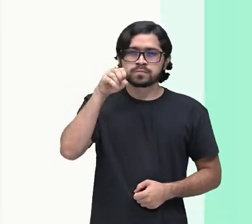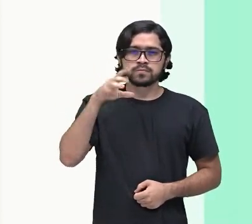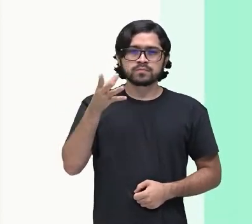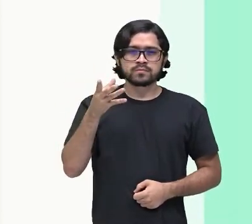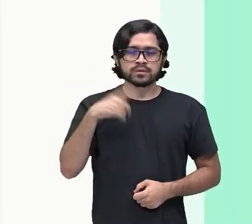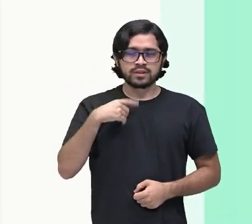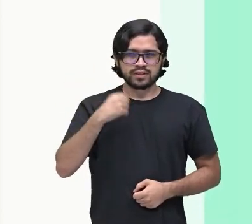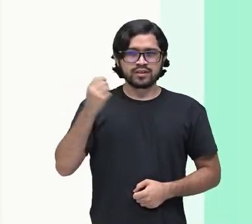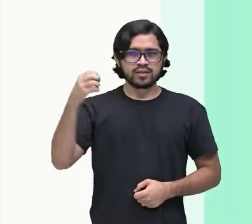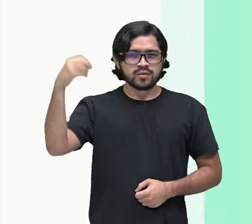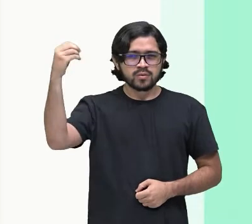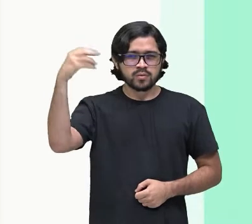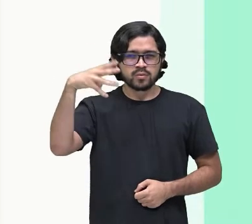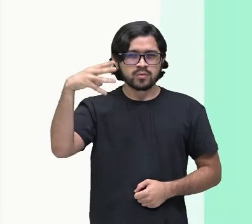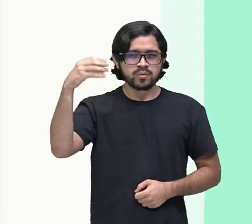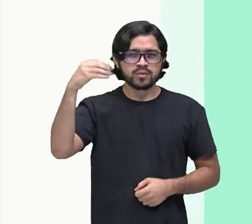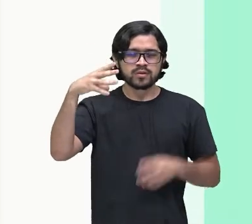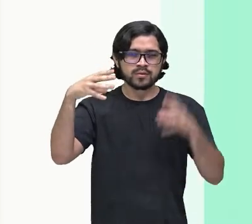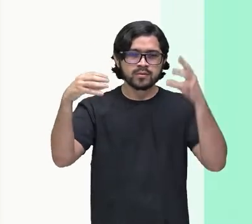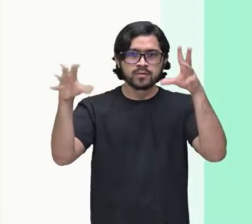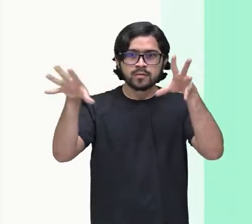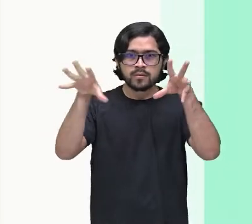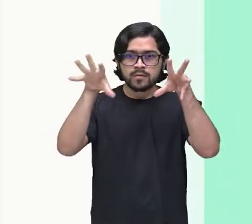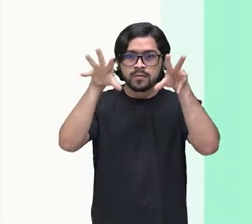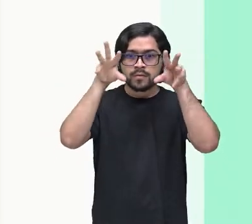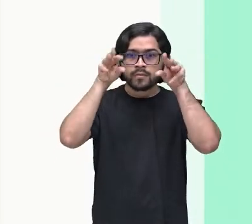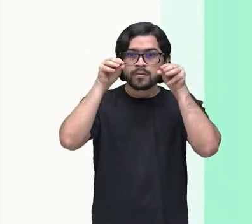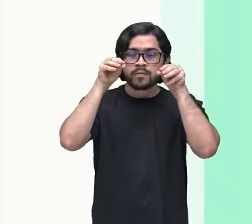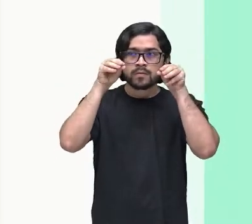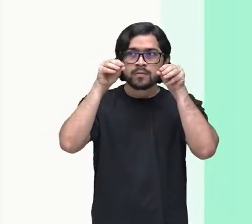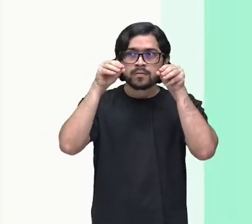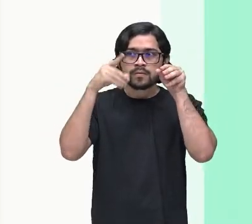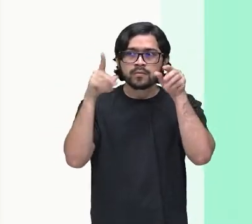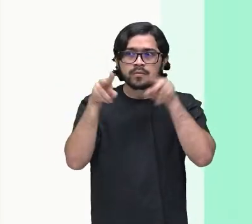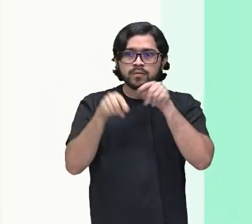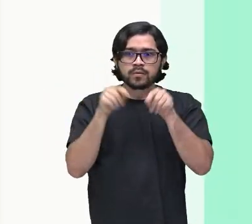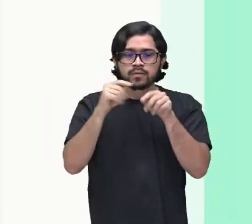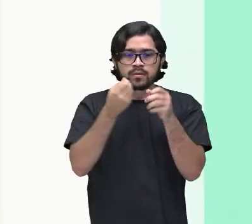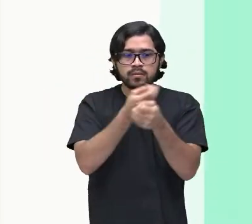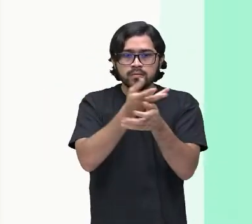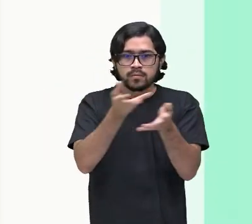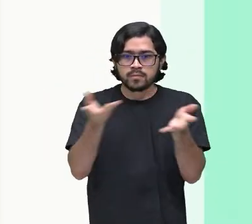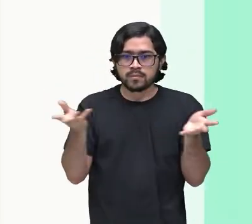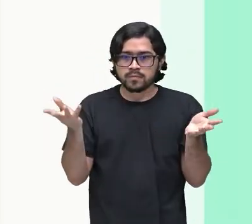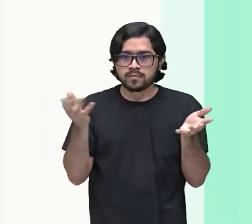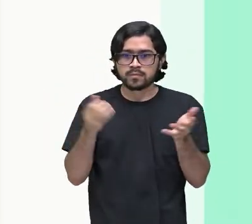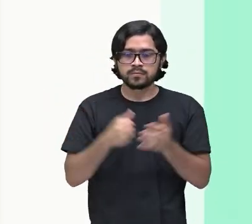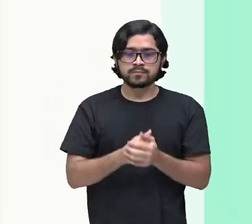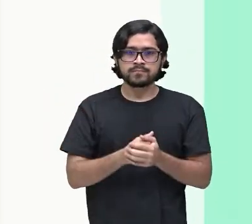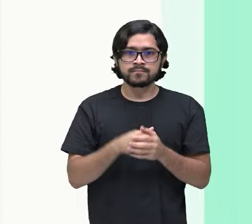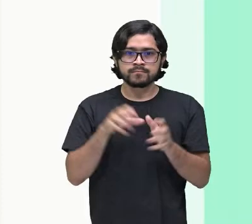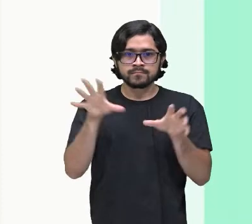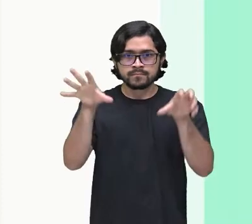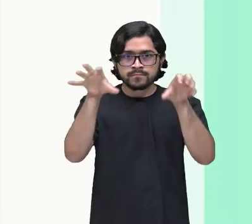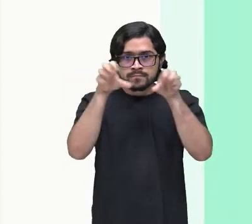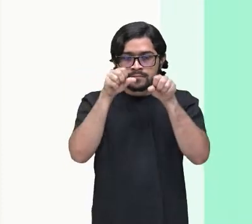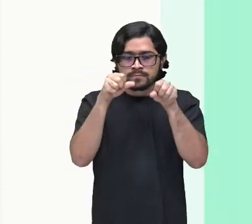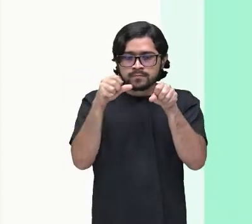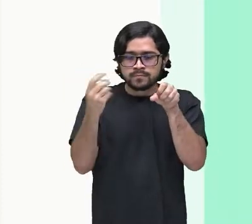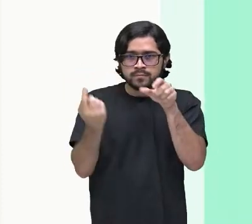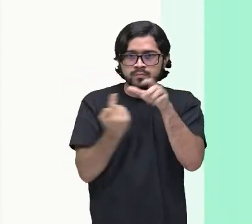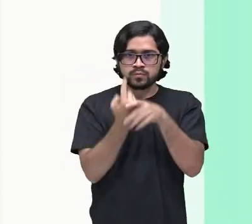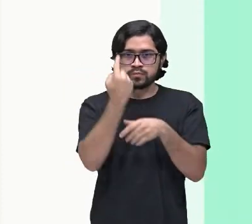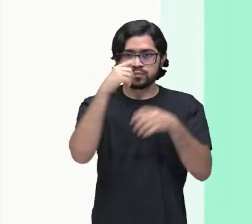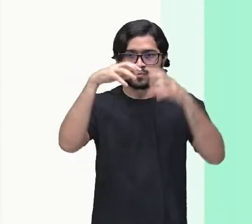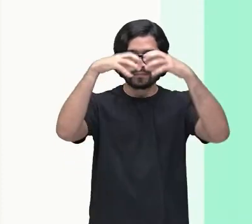a luz, chega aos nossos olhos trazendo informações do que existe ao nosso redor. E essas informações são enviadas para o cérebro e o